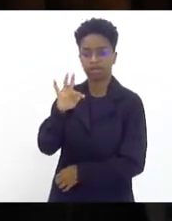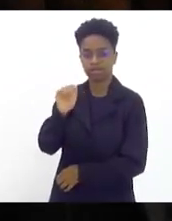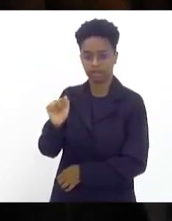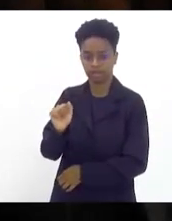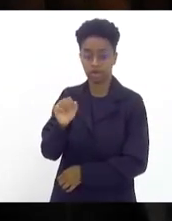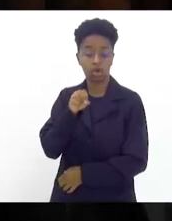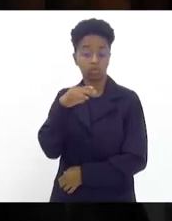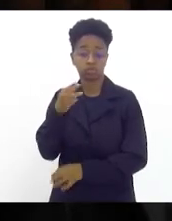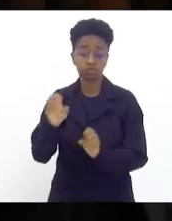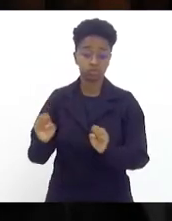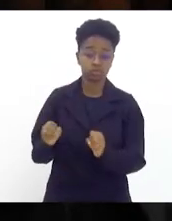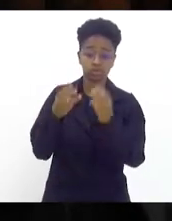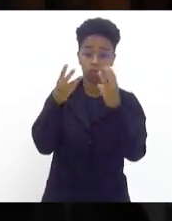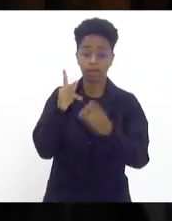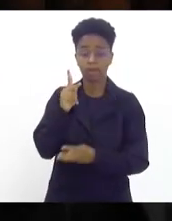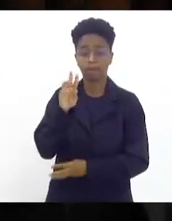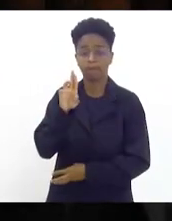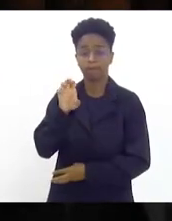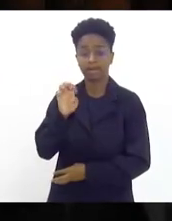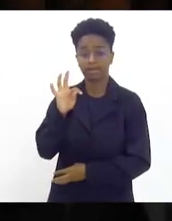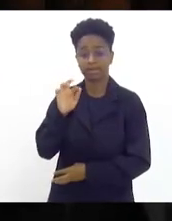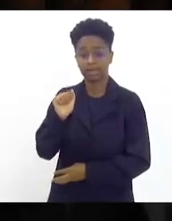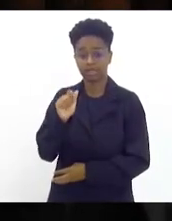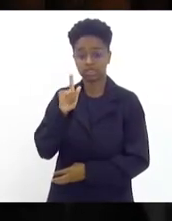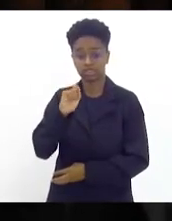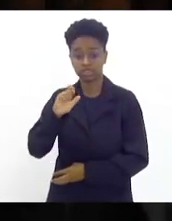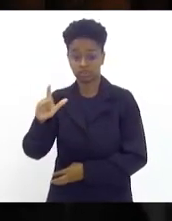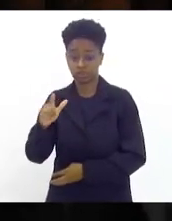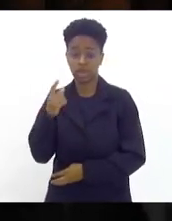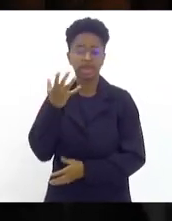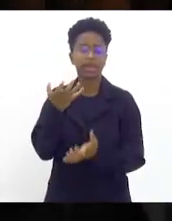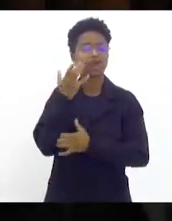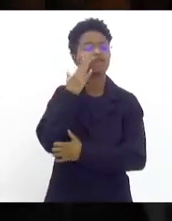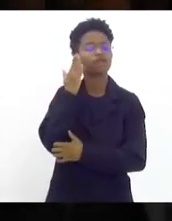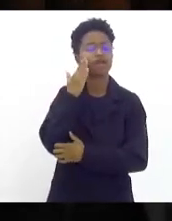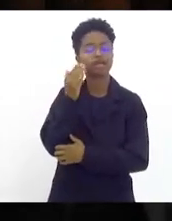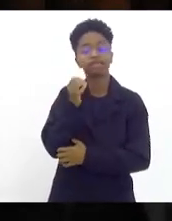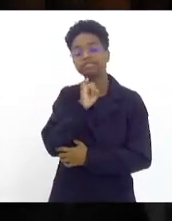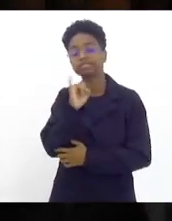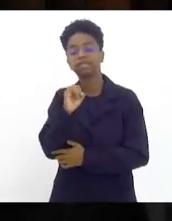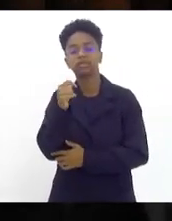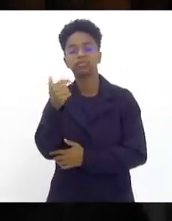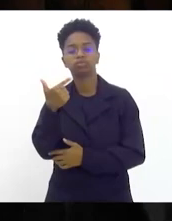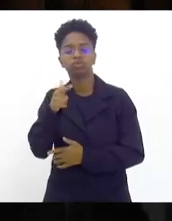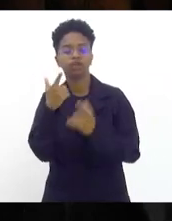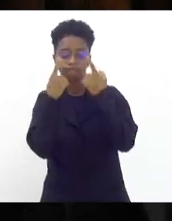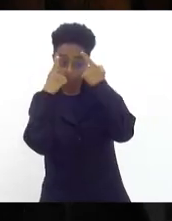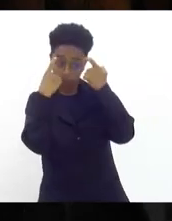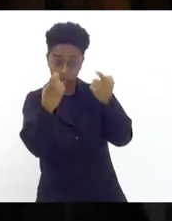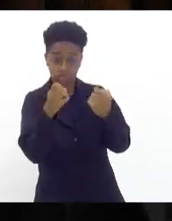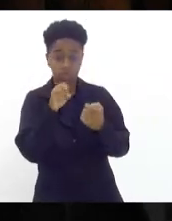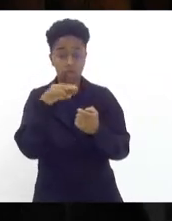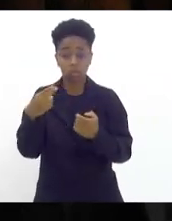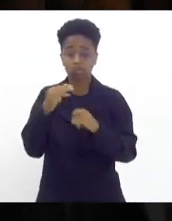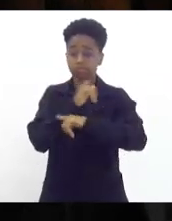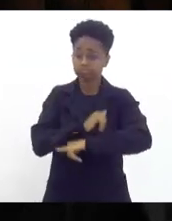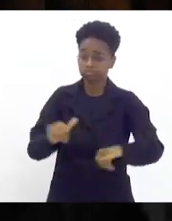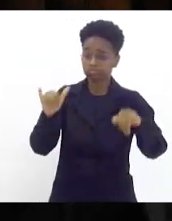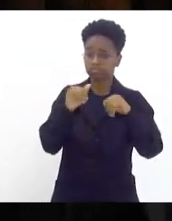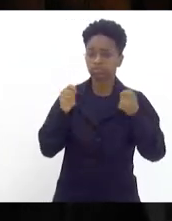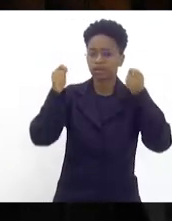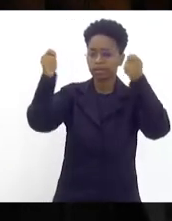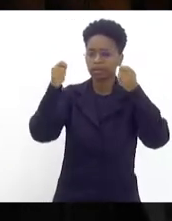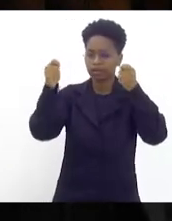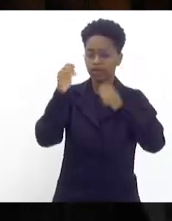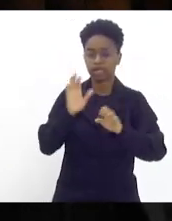show da Preta Gil com essa camisa eu quero ver se não vai ter uma violência ou então numa manifestação de esquerda já que eles pregam uma paz pega